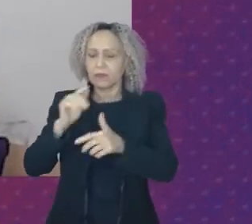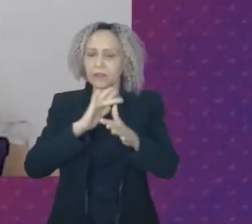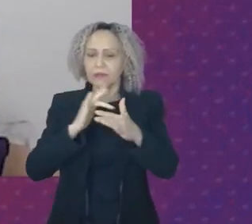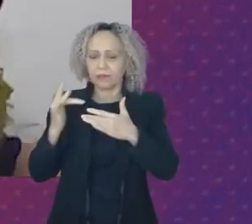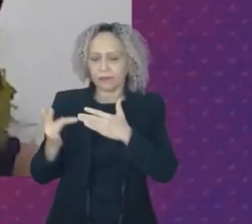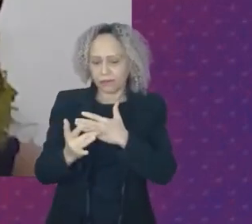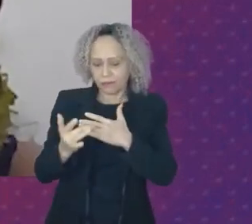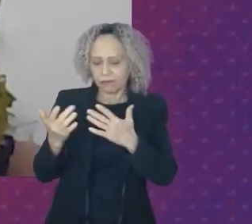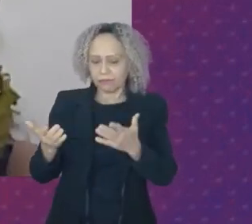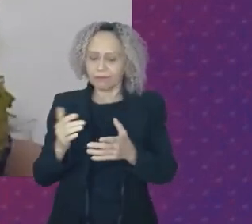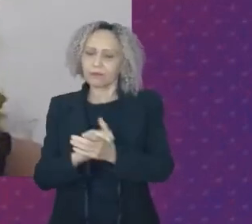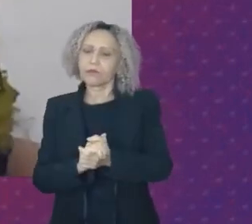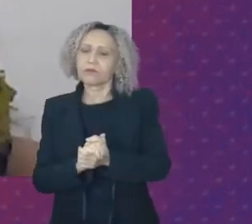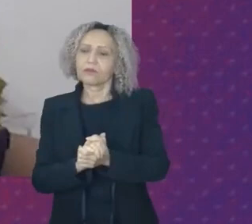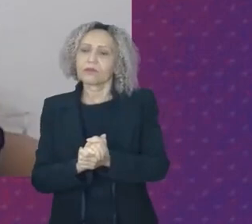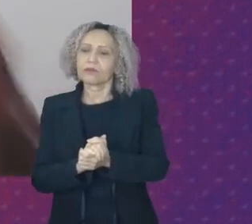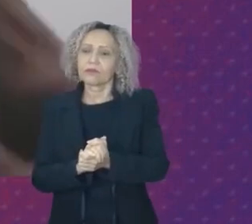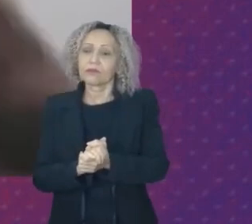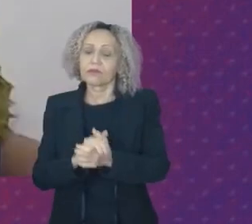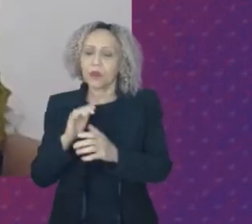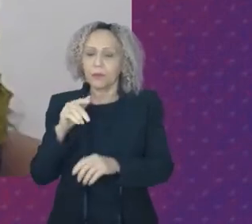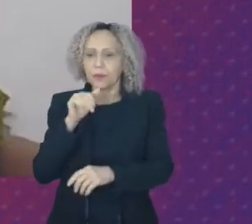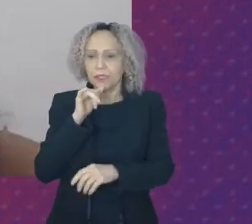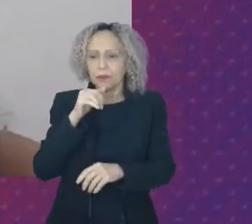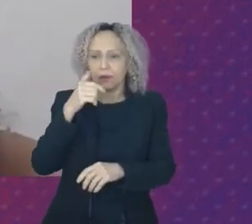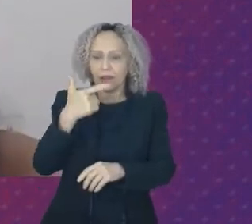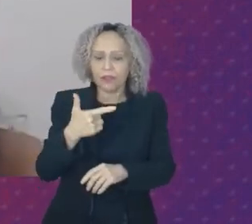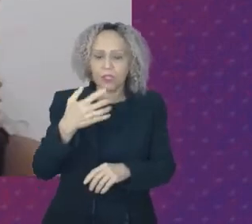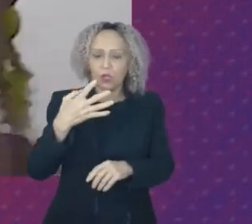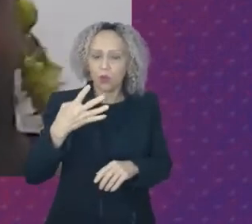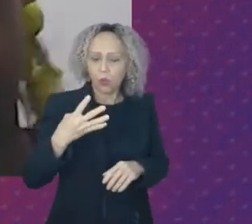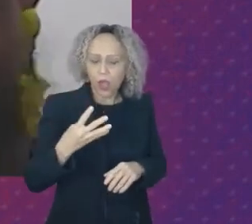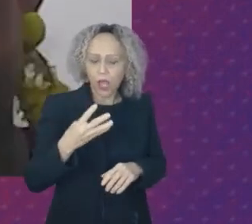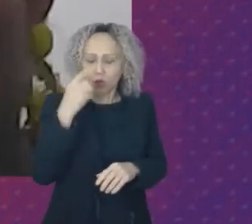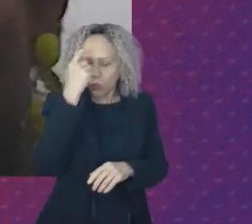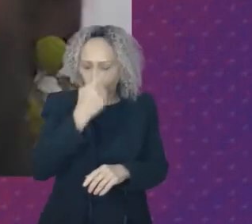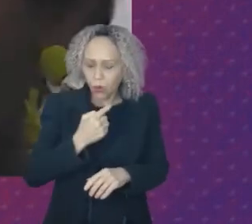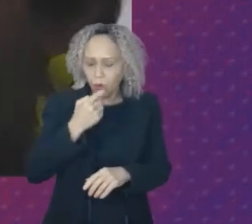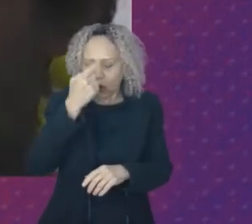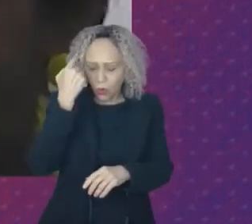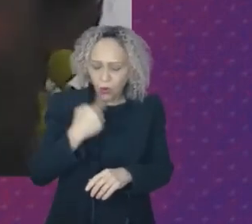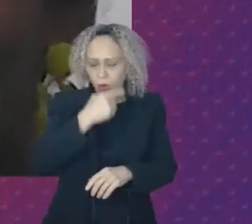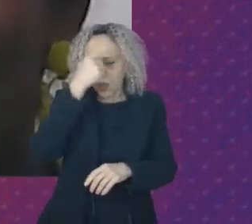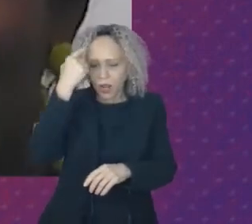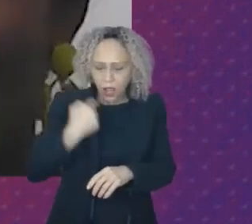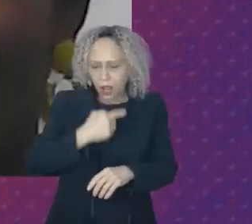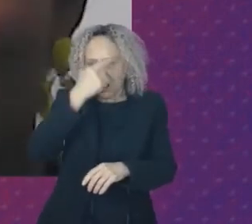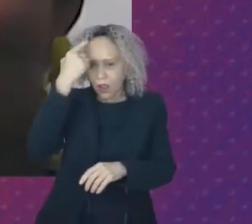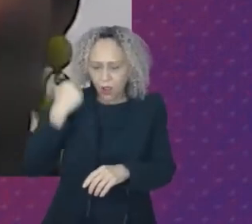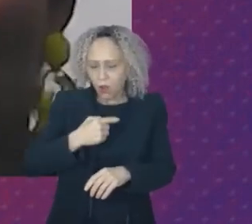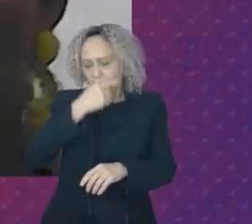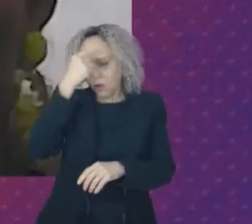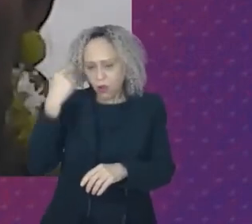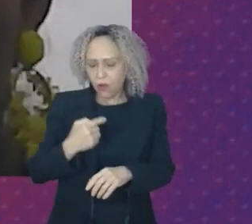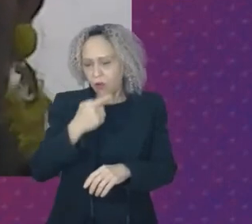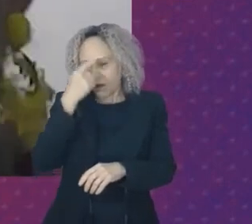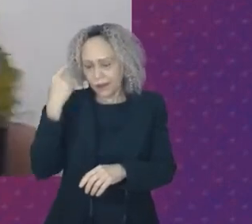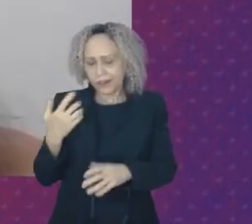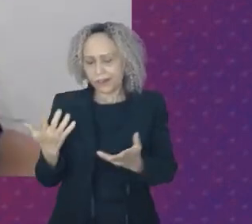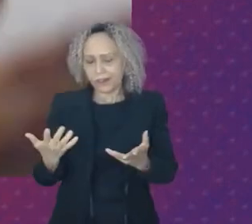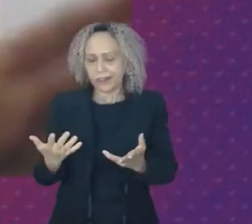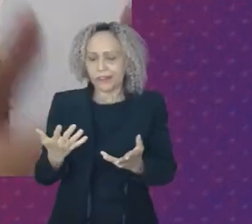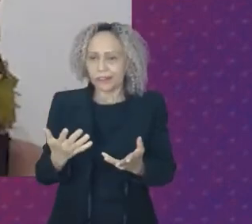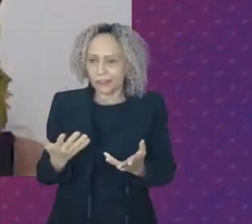acompanhamento, 24 horas de campanha, de pré-campanha, é importante que já se tenha também, né,